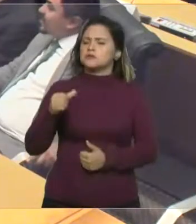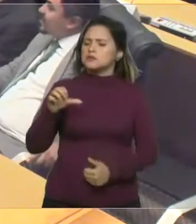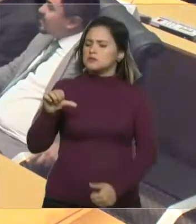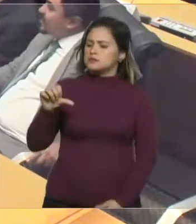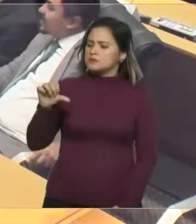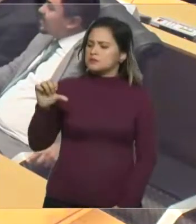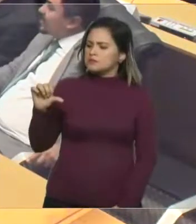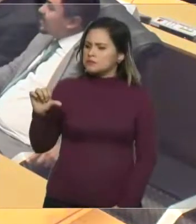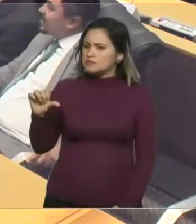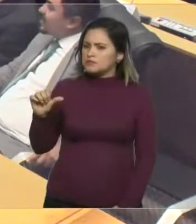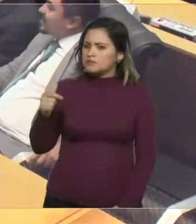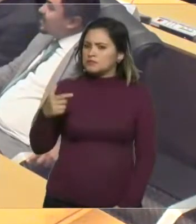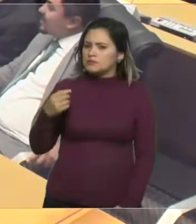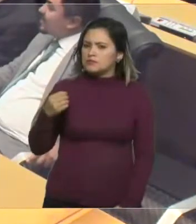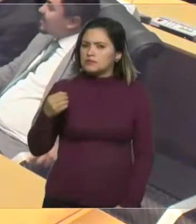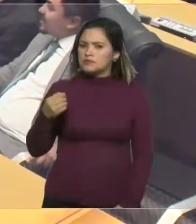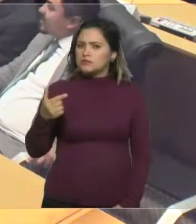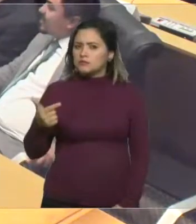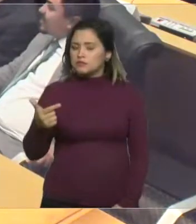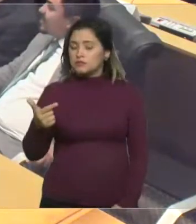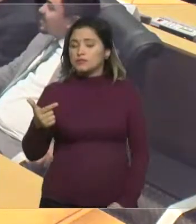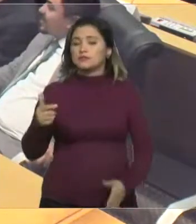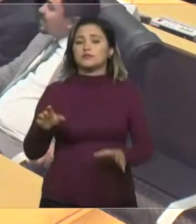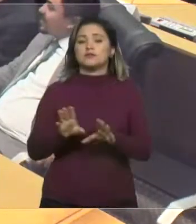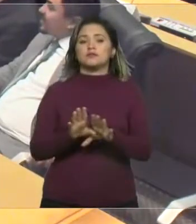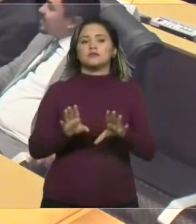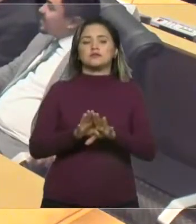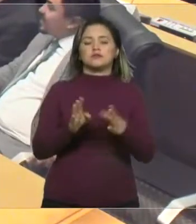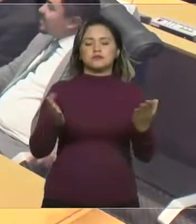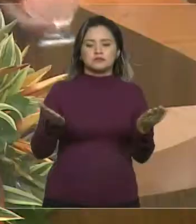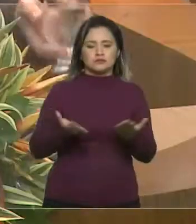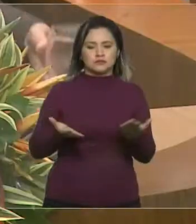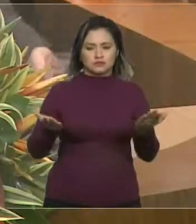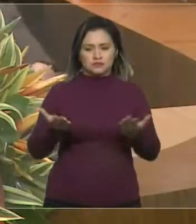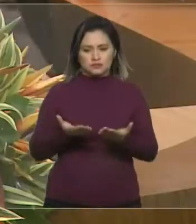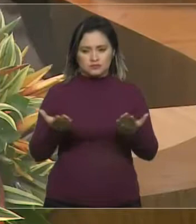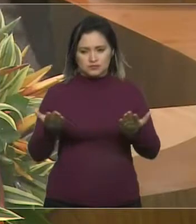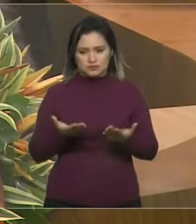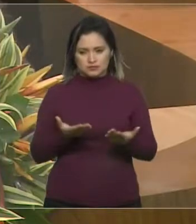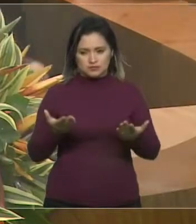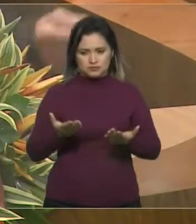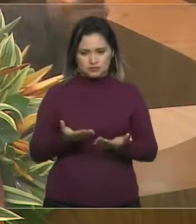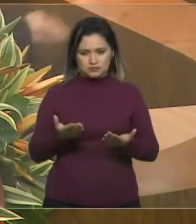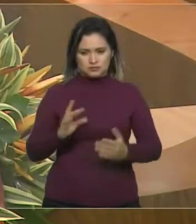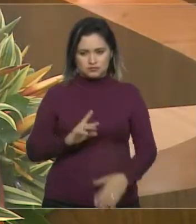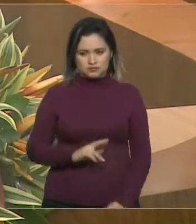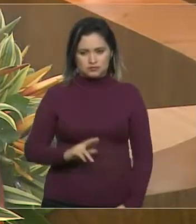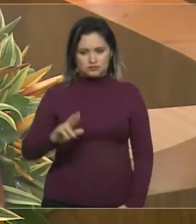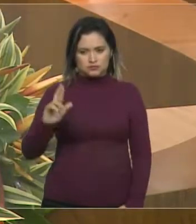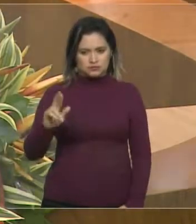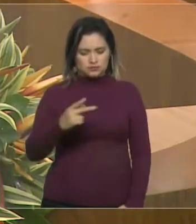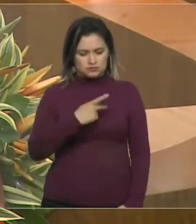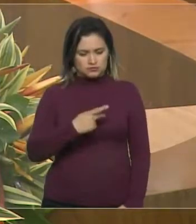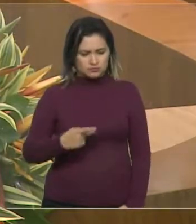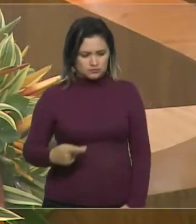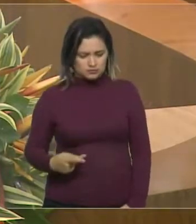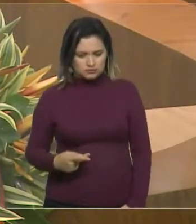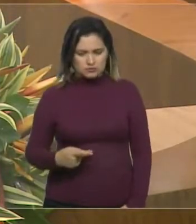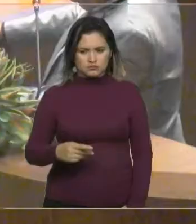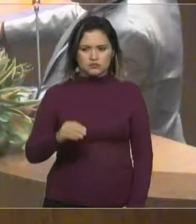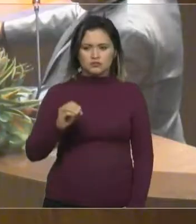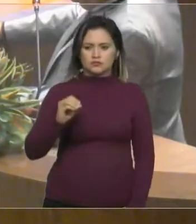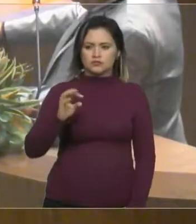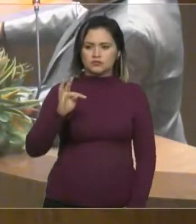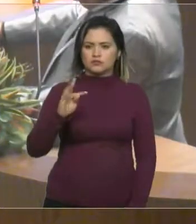2002 e os de agora, na pessoa do digníssimo e excelentíssimo presidente da Assembleia